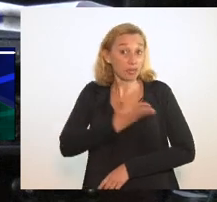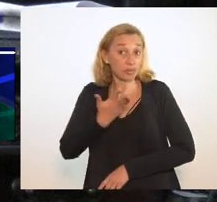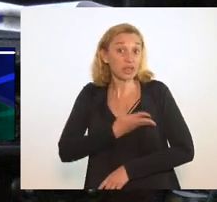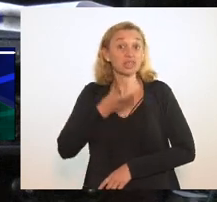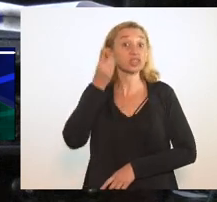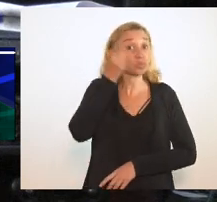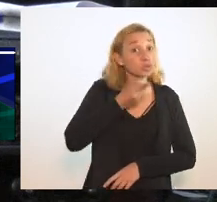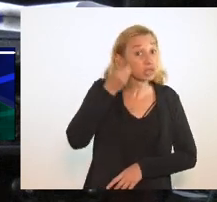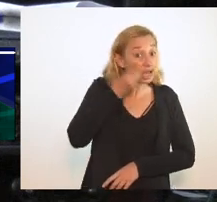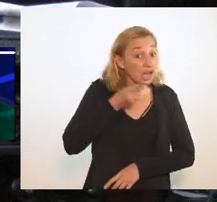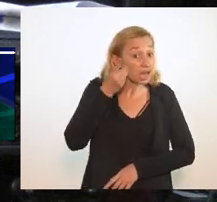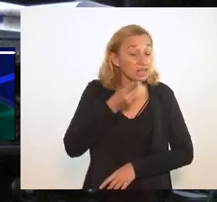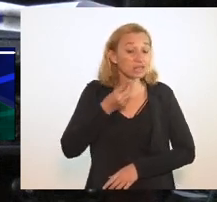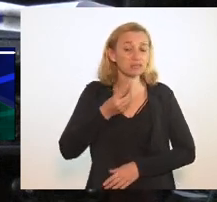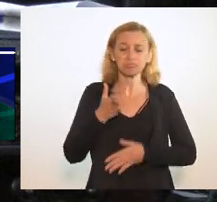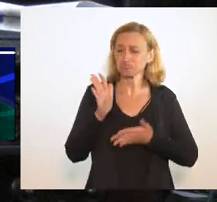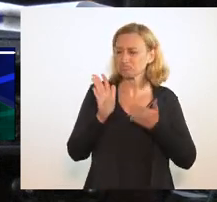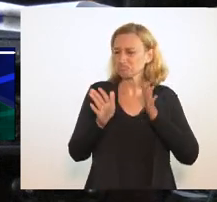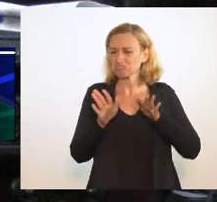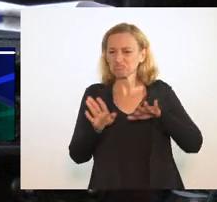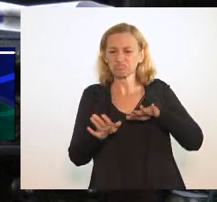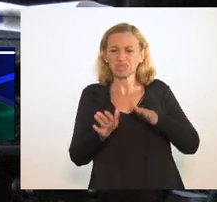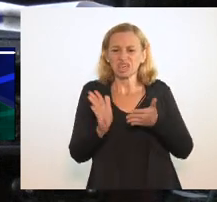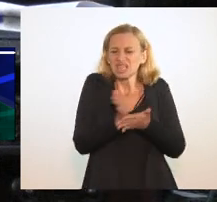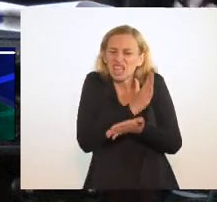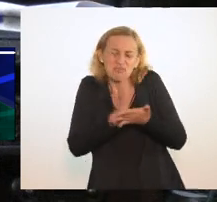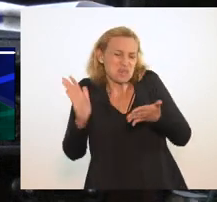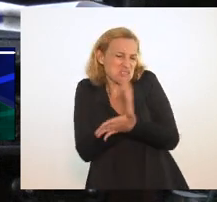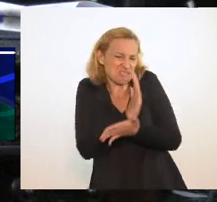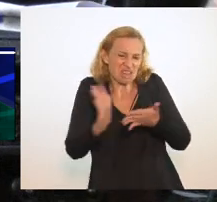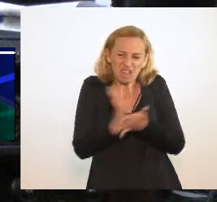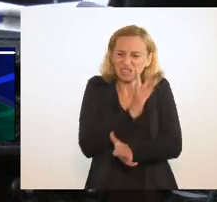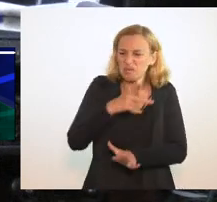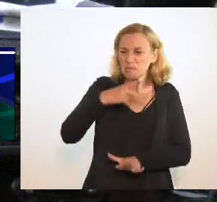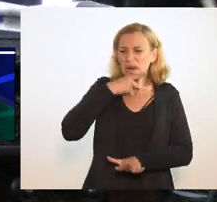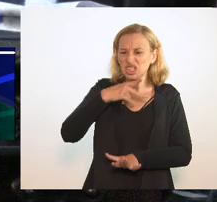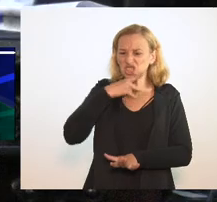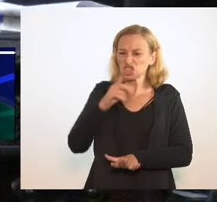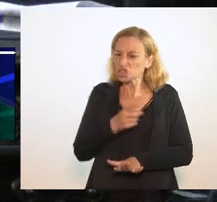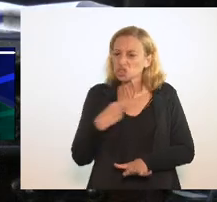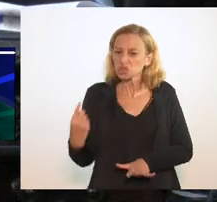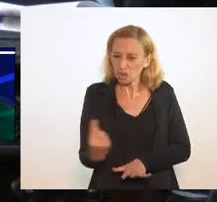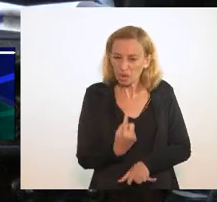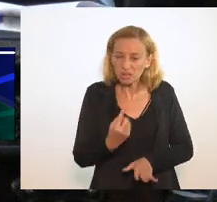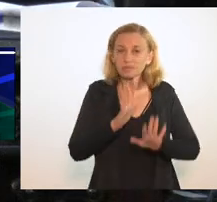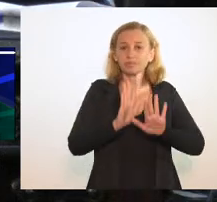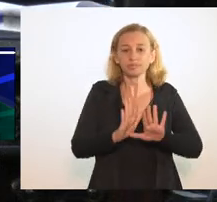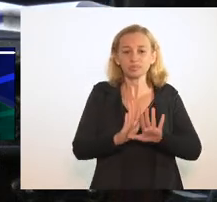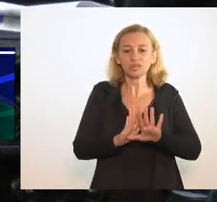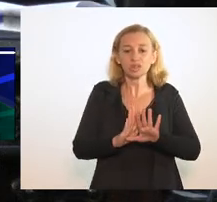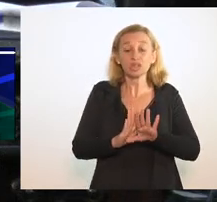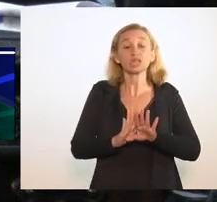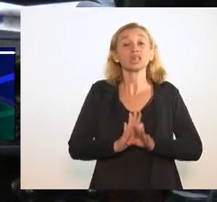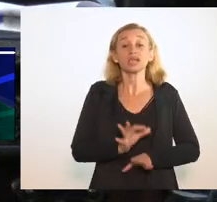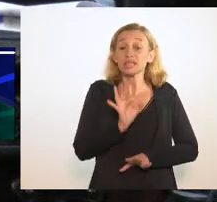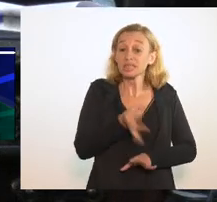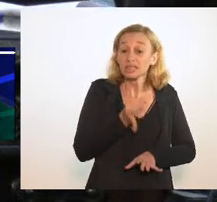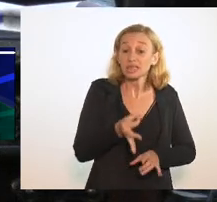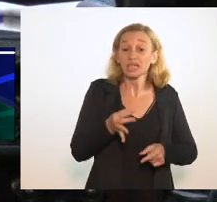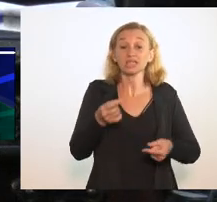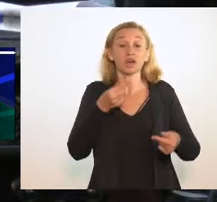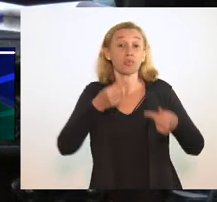deputadas, que independente das diferenças programáticas de nossos partidos e convicções